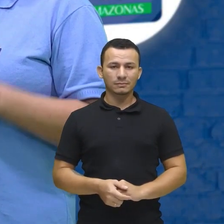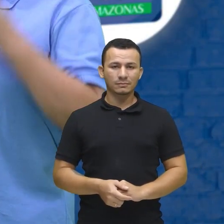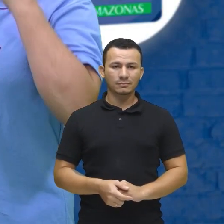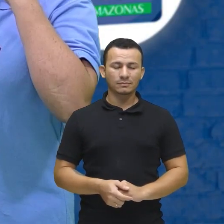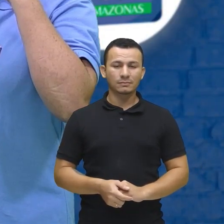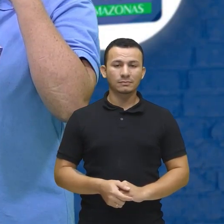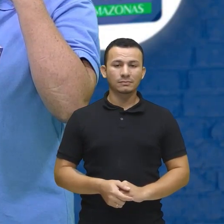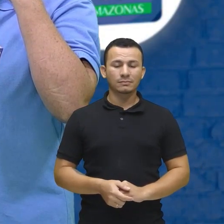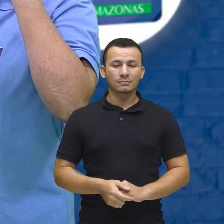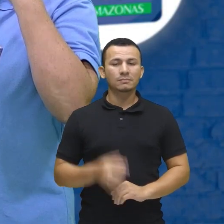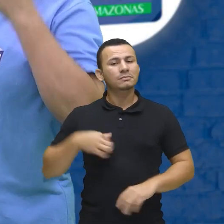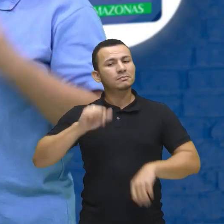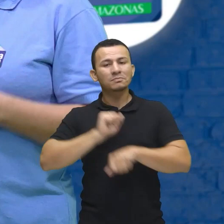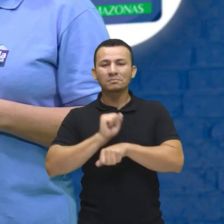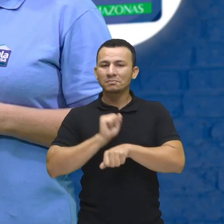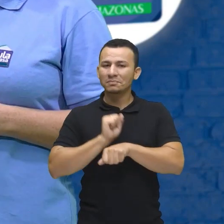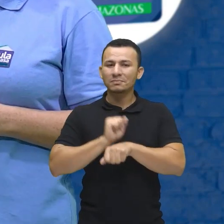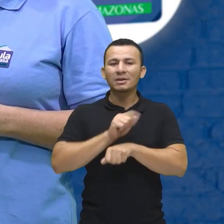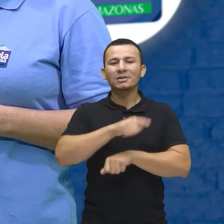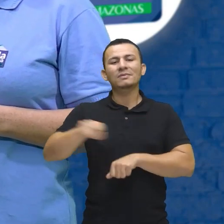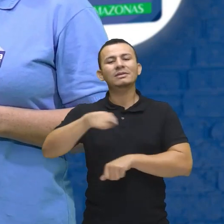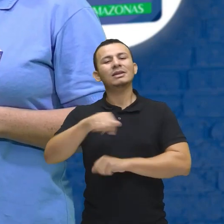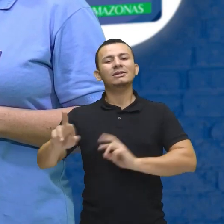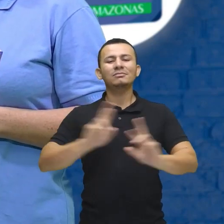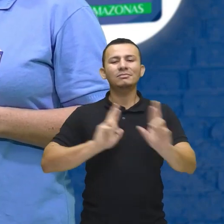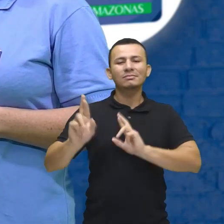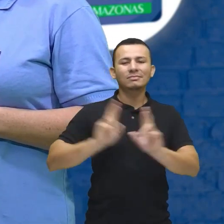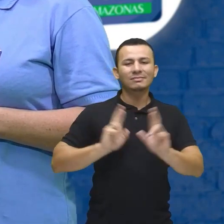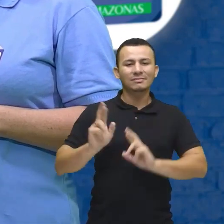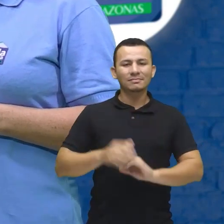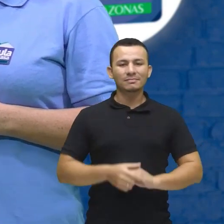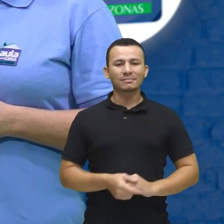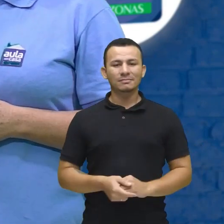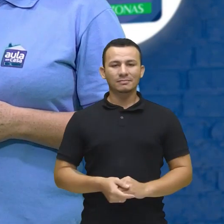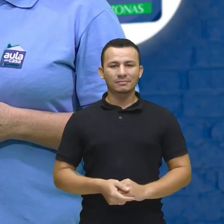Professora Lúcia aqui, esperando as respostas.